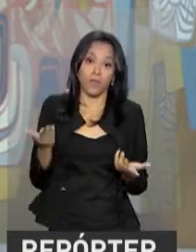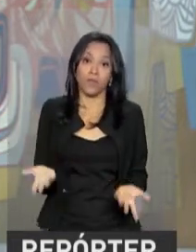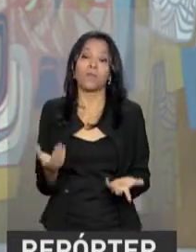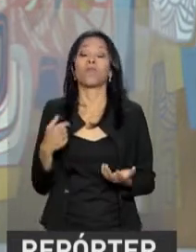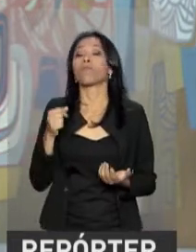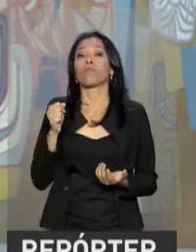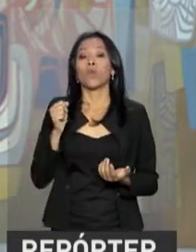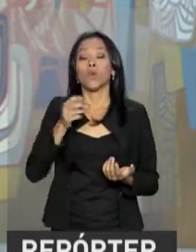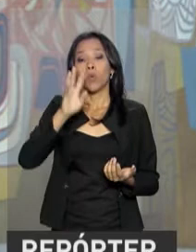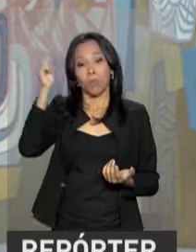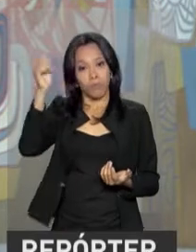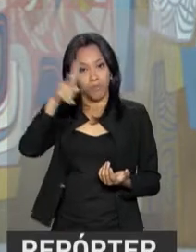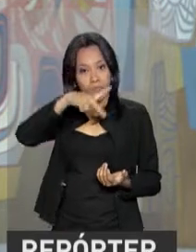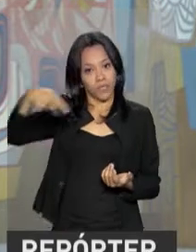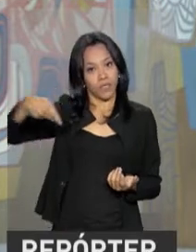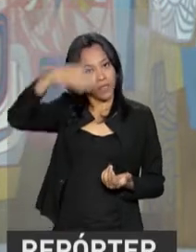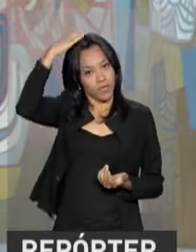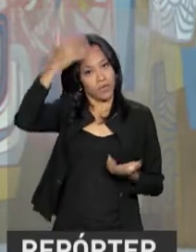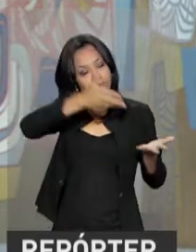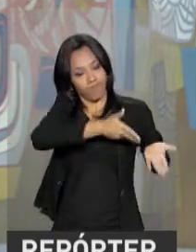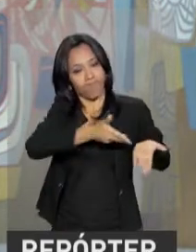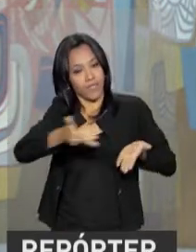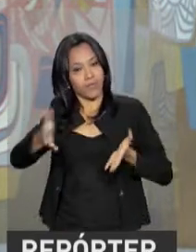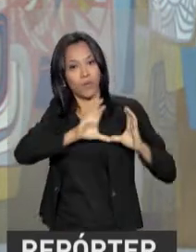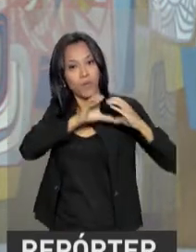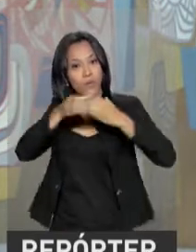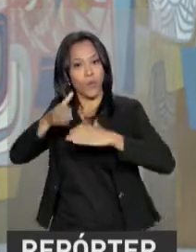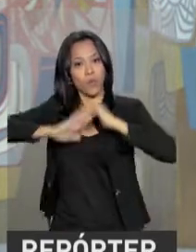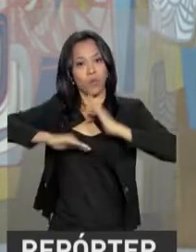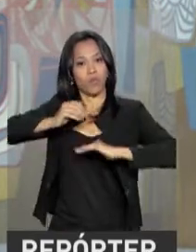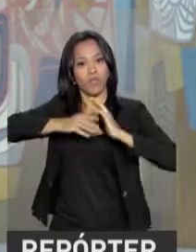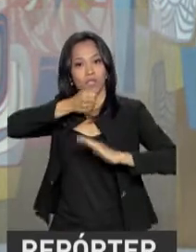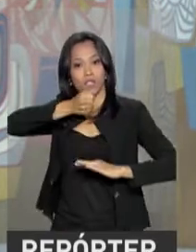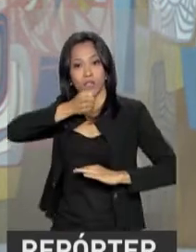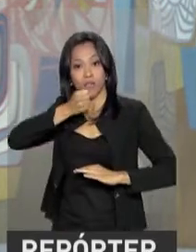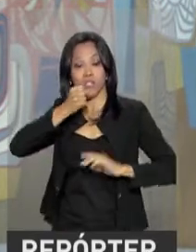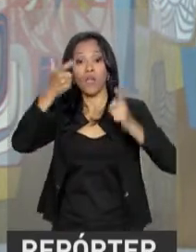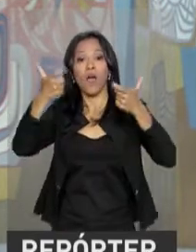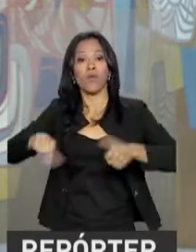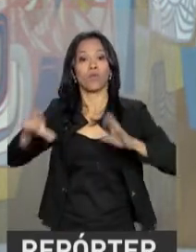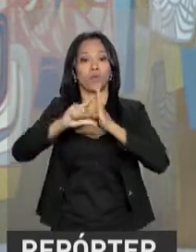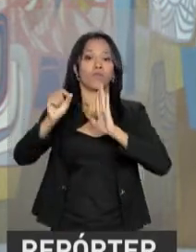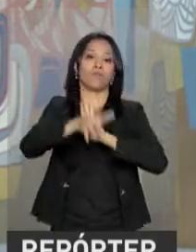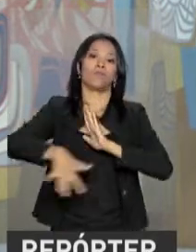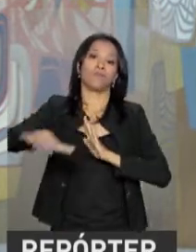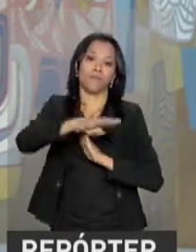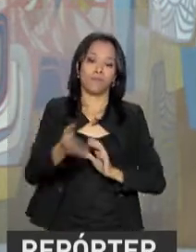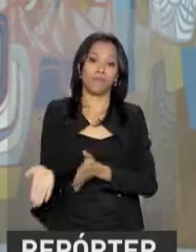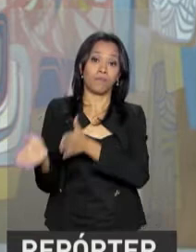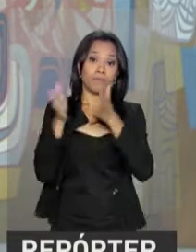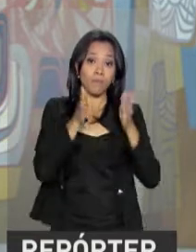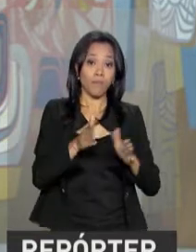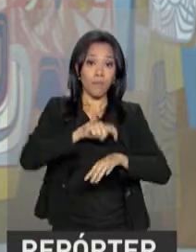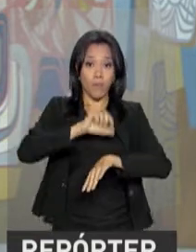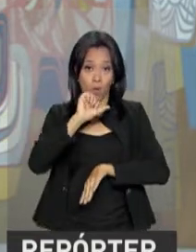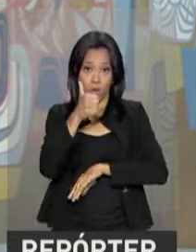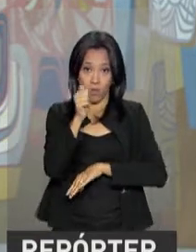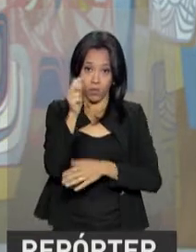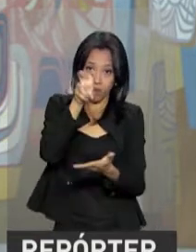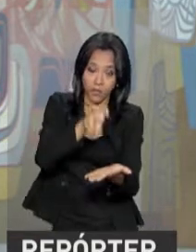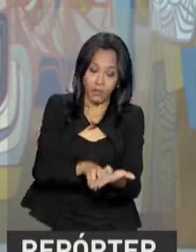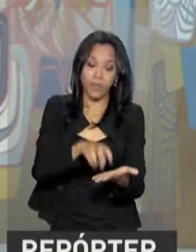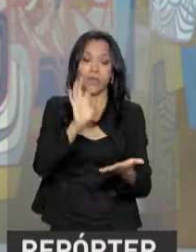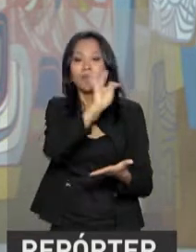a equipe da EBC no Palácio da Alvorada. E daqui a pouco, também por volta das 11 horas da manhã, o presidente Michel